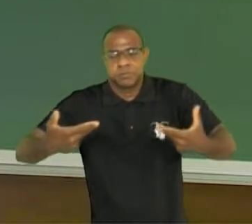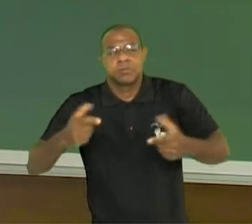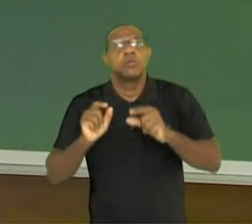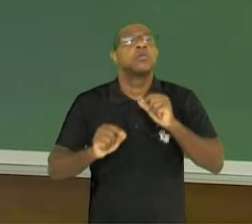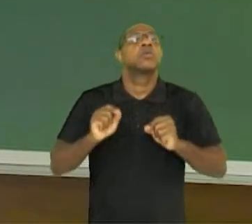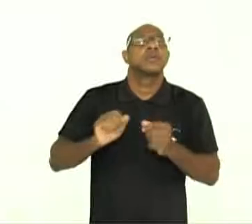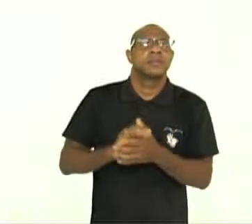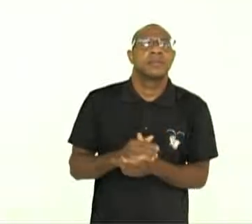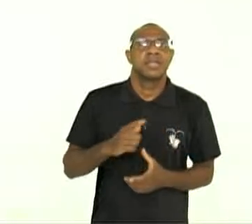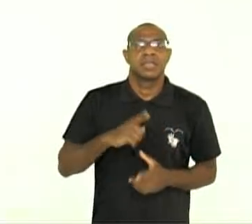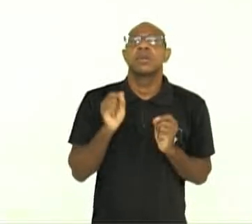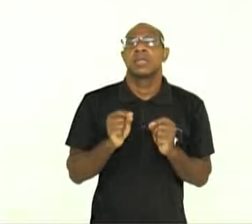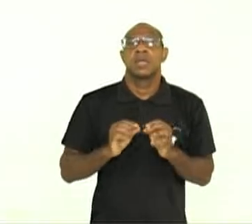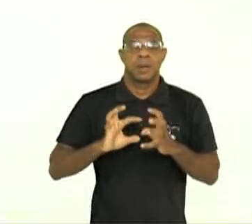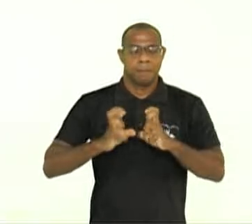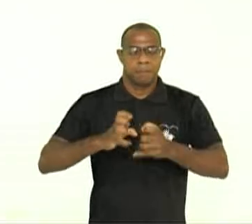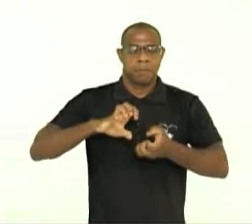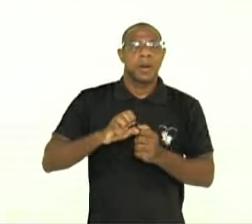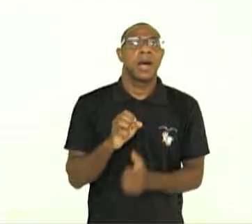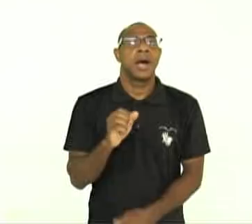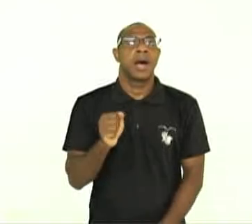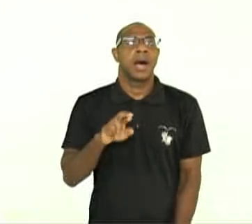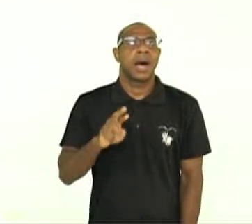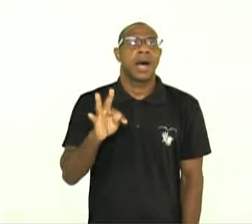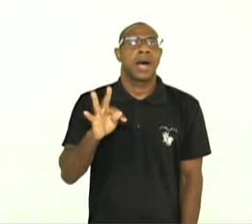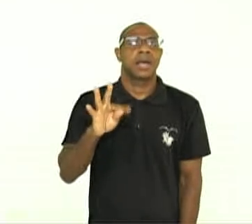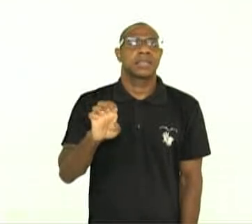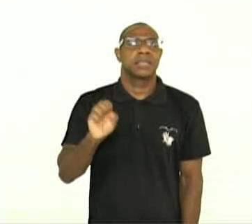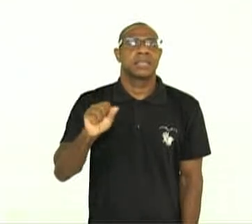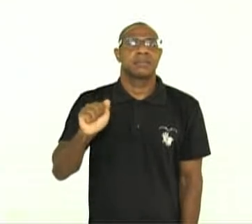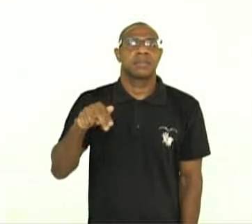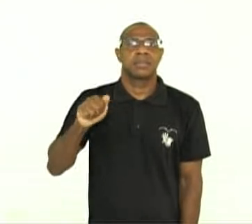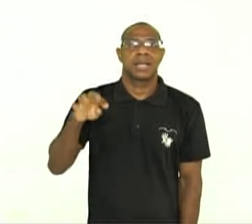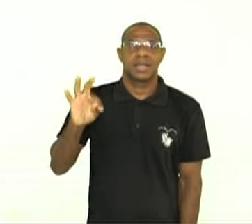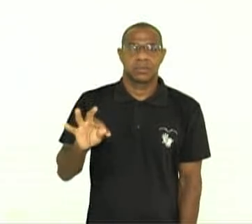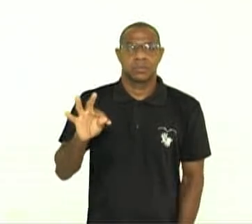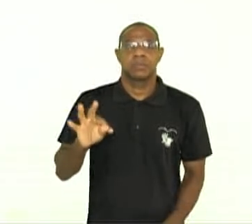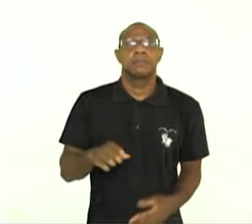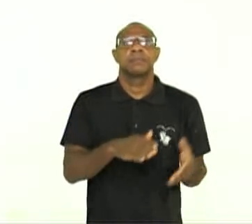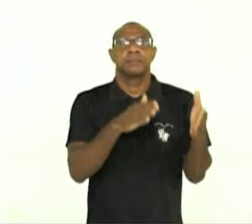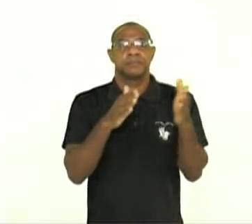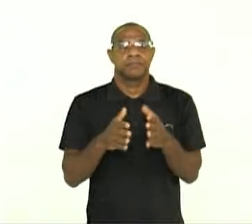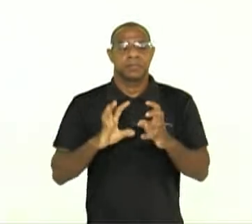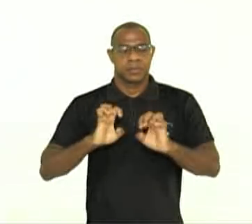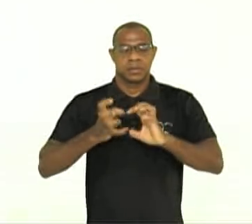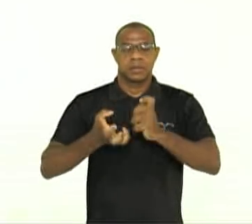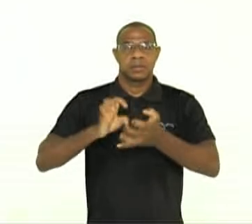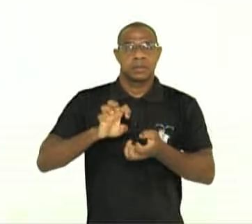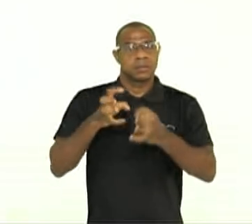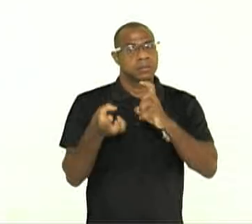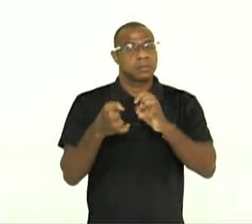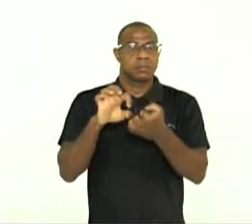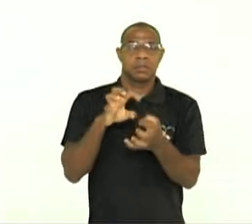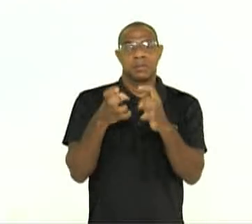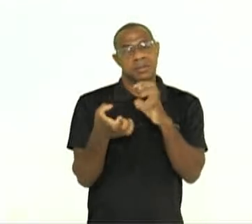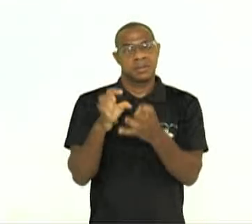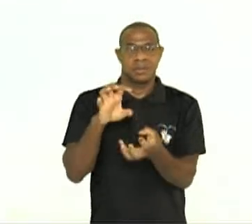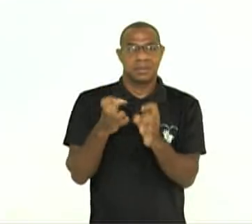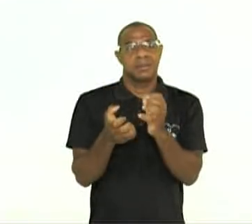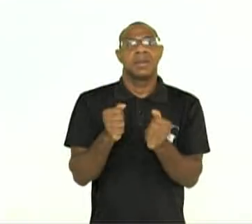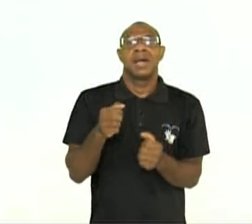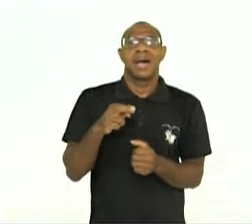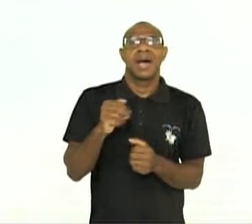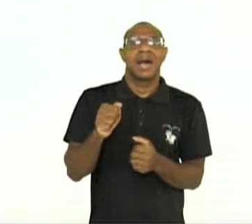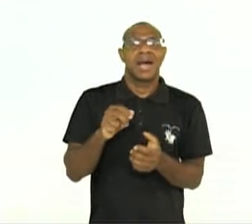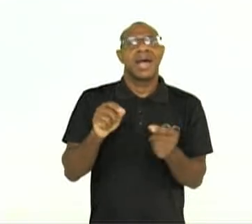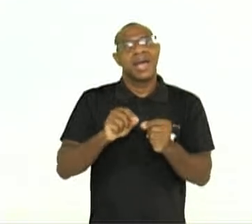duas, artesanato e manufatura. Artesanato já tem mais familiaridade com esse termo, né? Artesão,